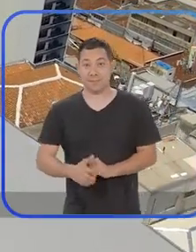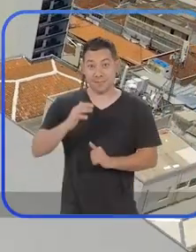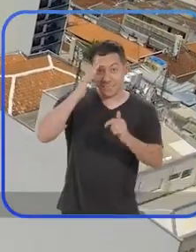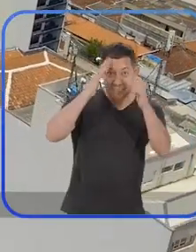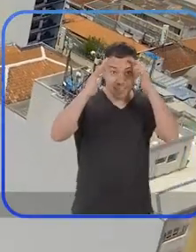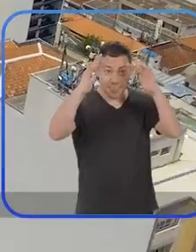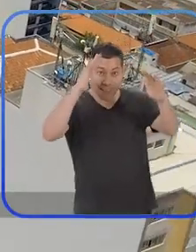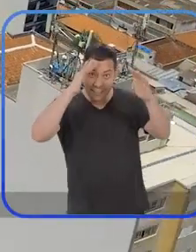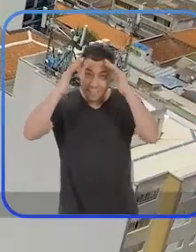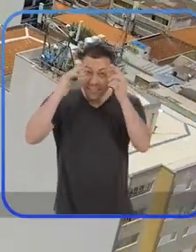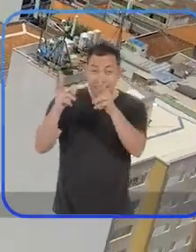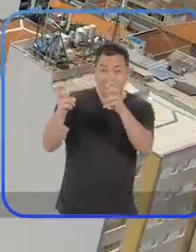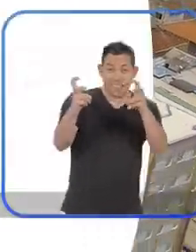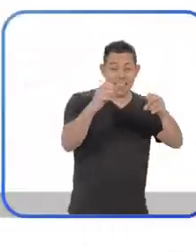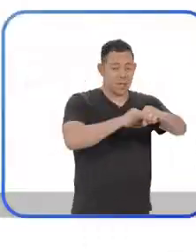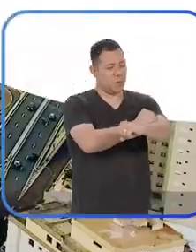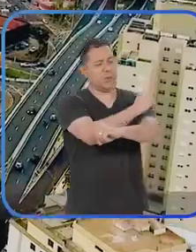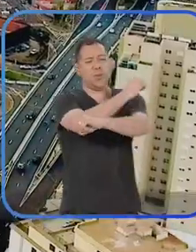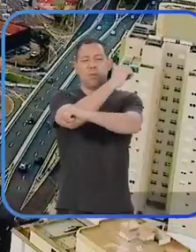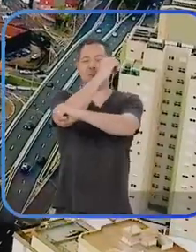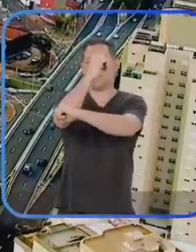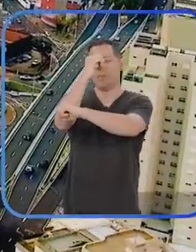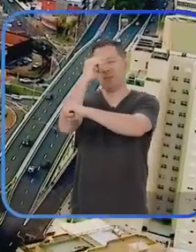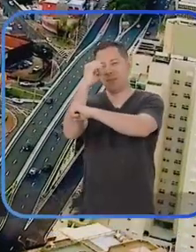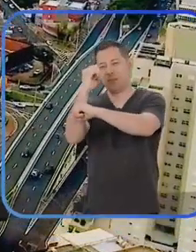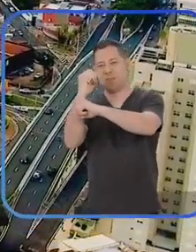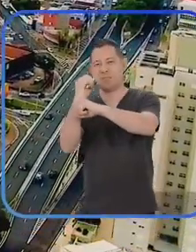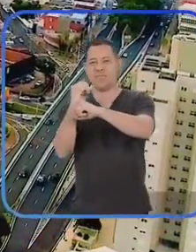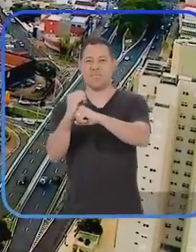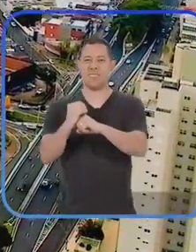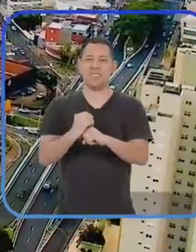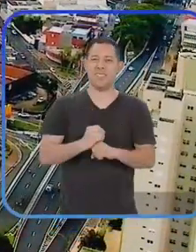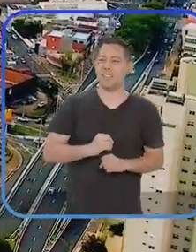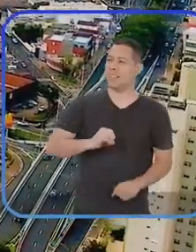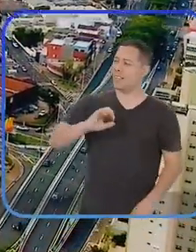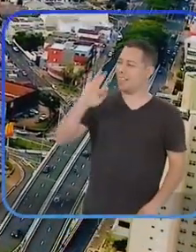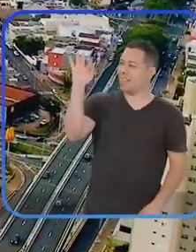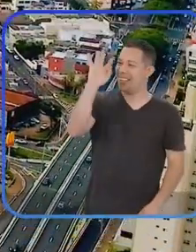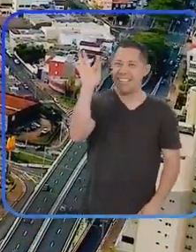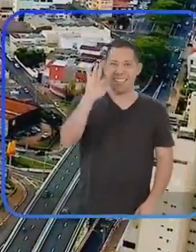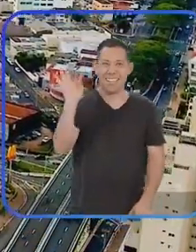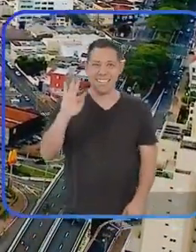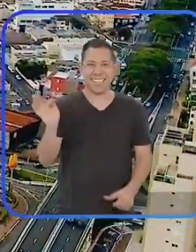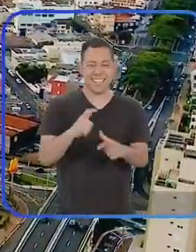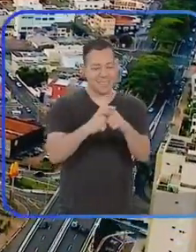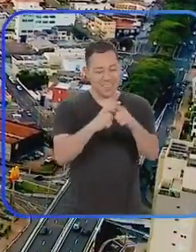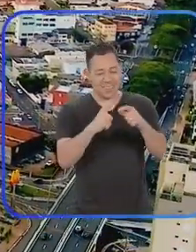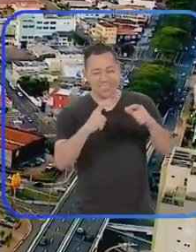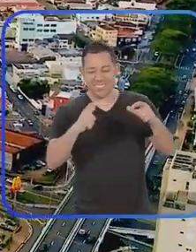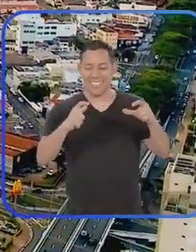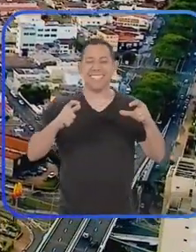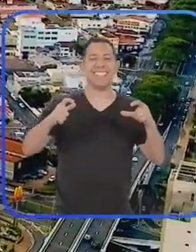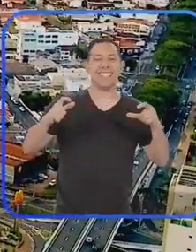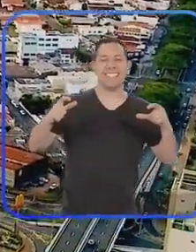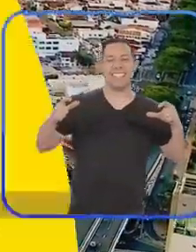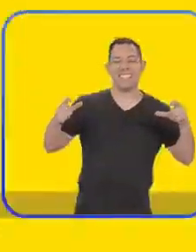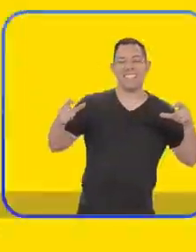Basta olhar para o lado, ao longe ou no horizonte, para ver e sentir que Franca cresceu um